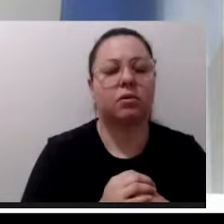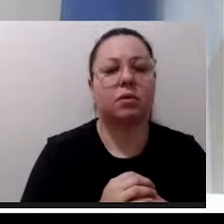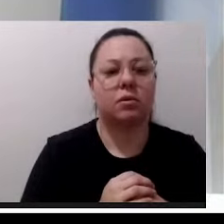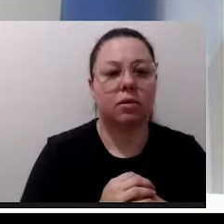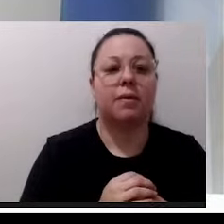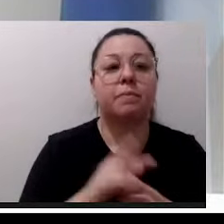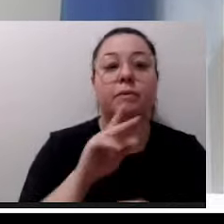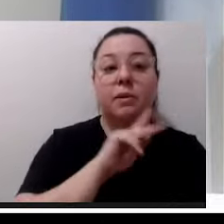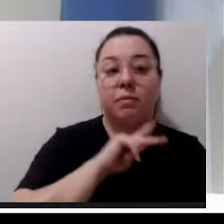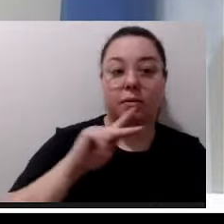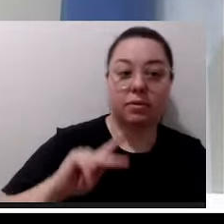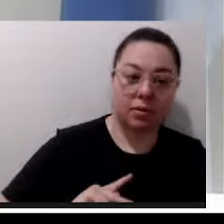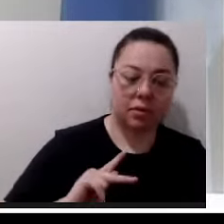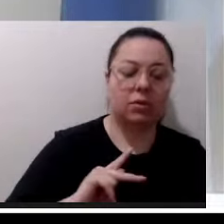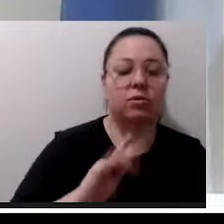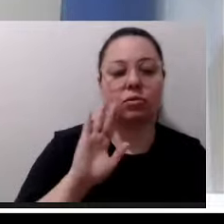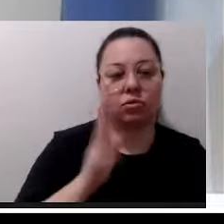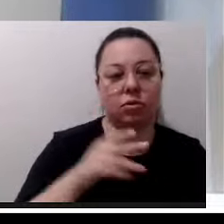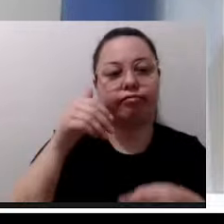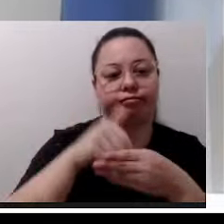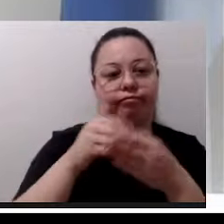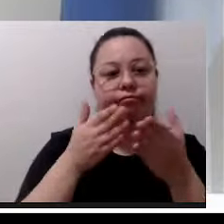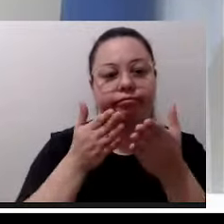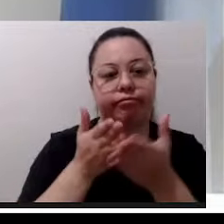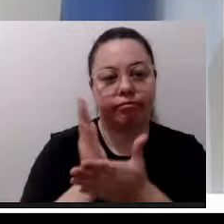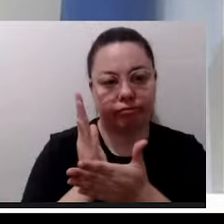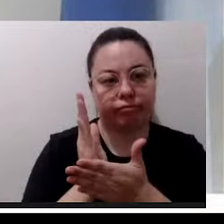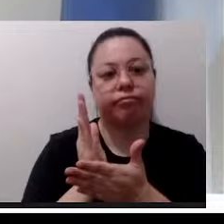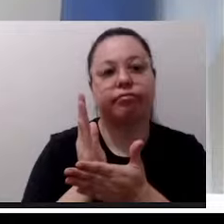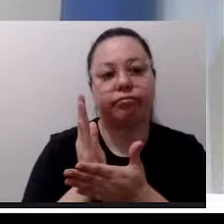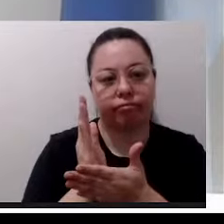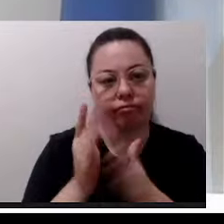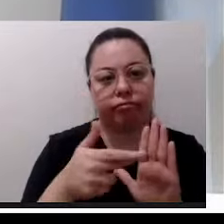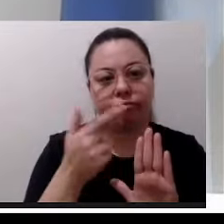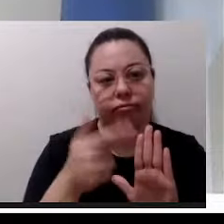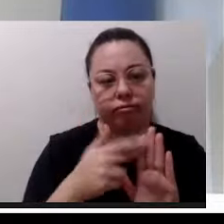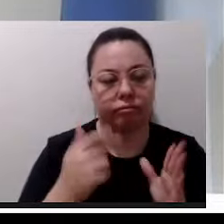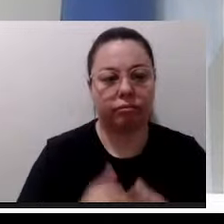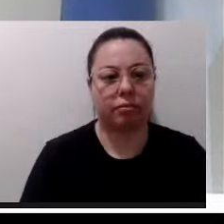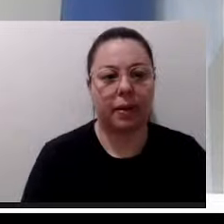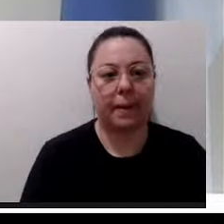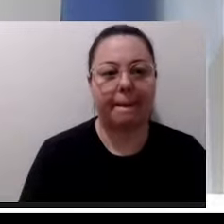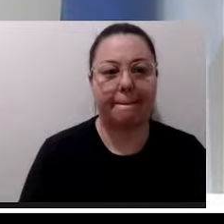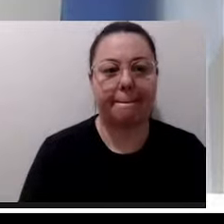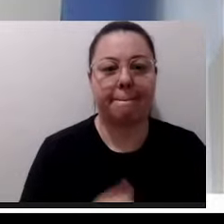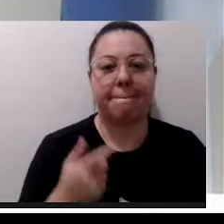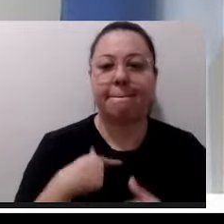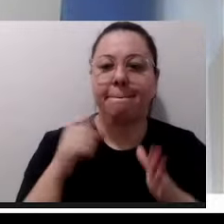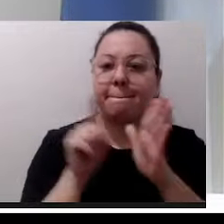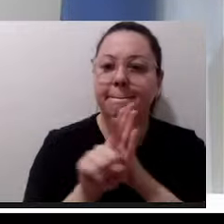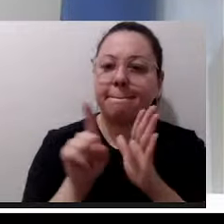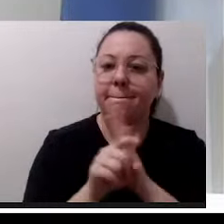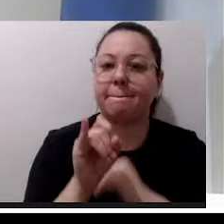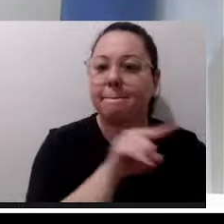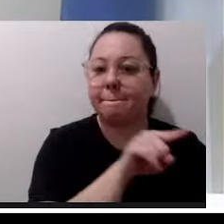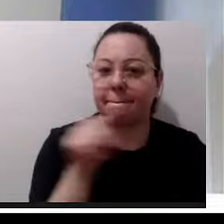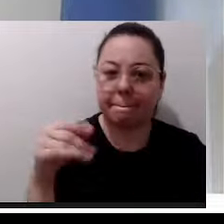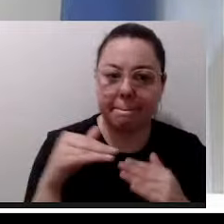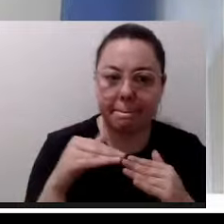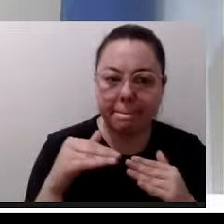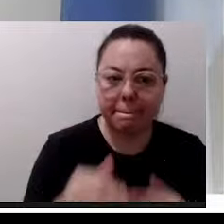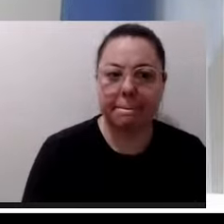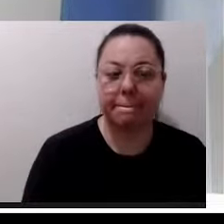presidência proferiu o voto pela aprovação da resolução. Eu indago se estão de acordo. De